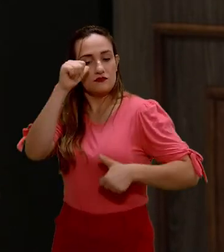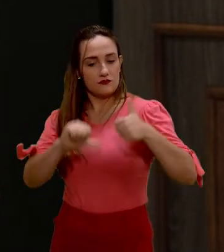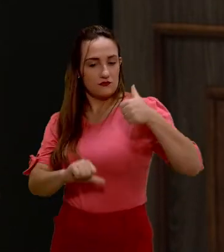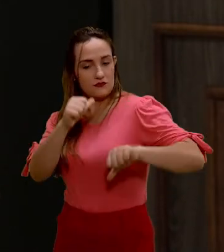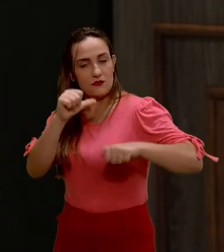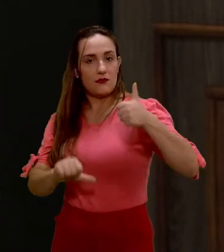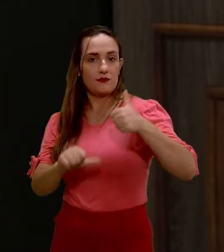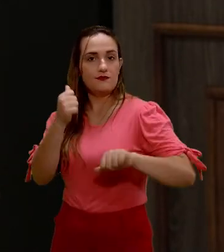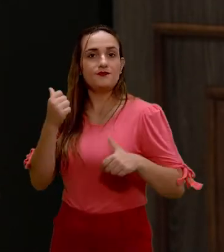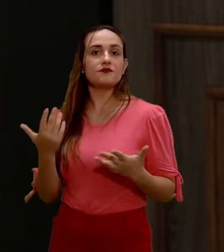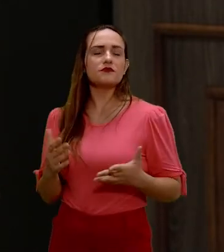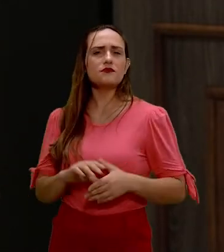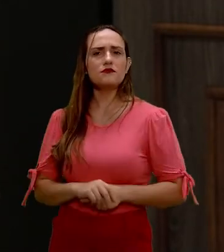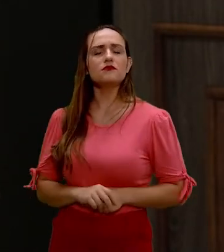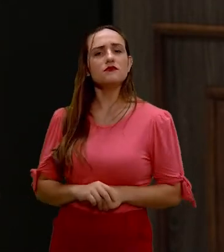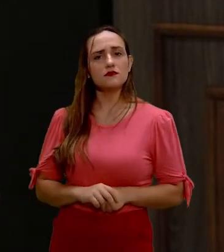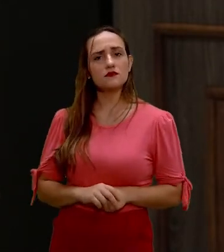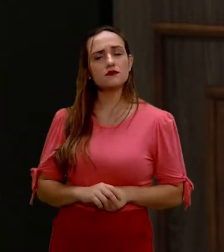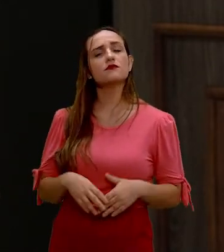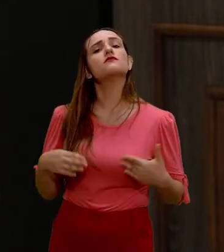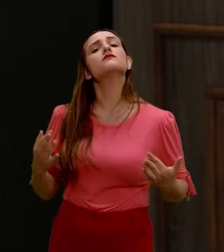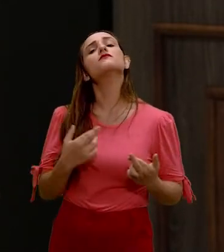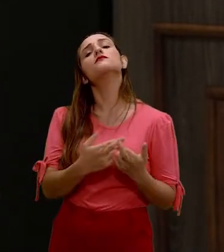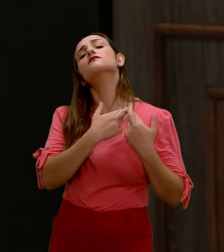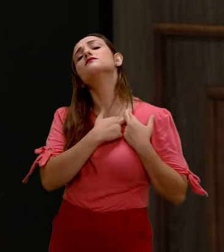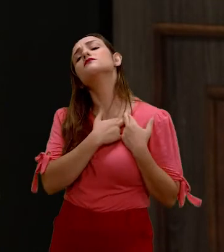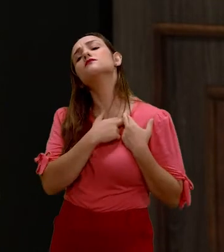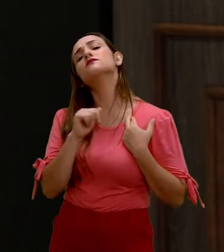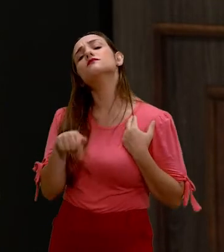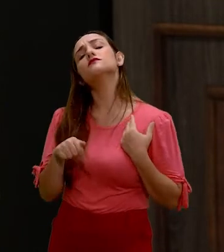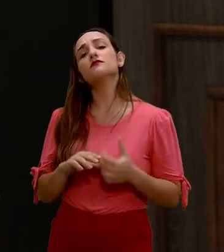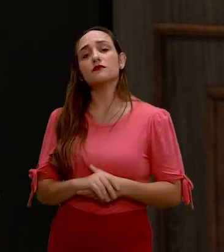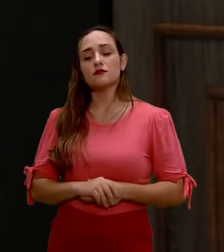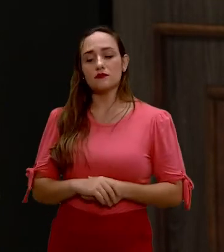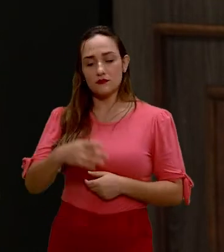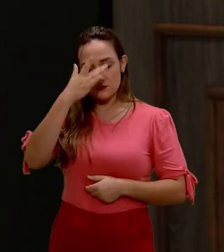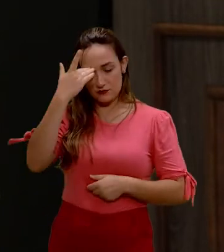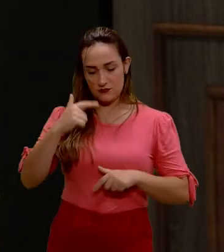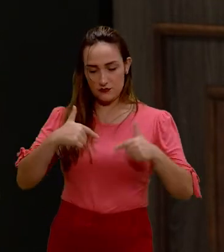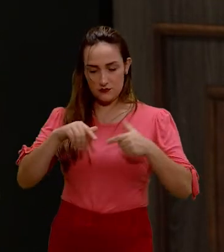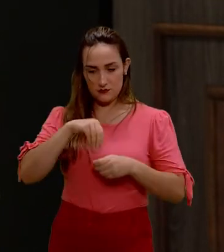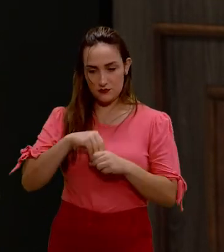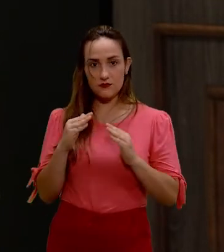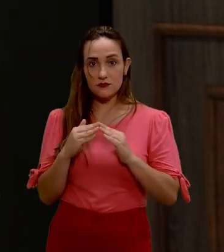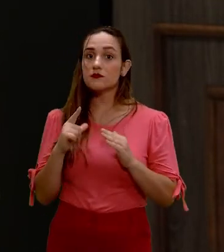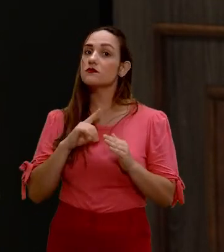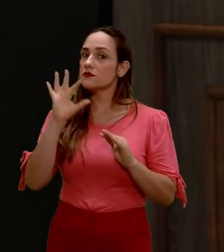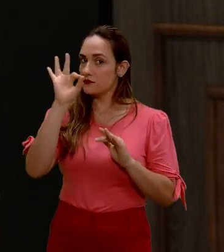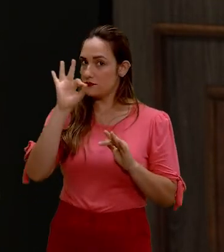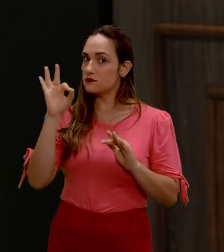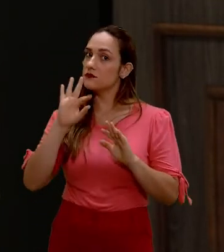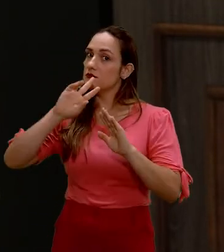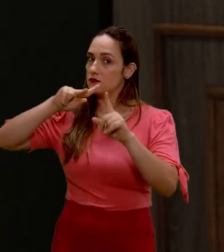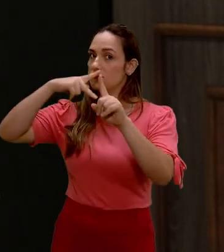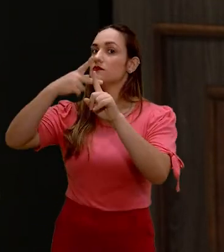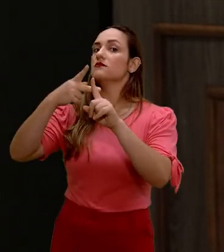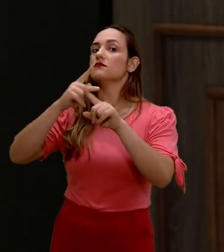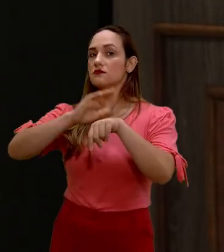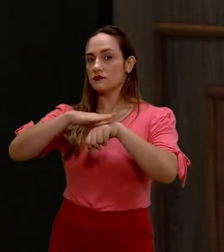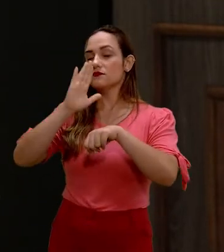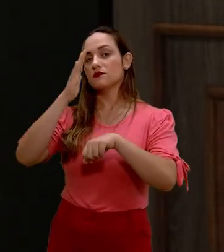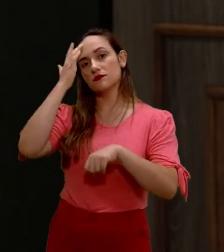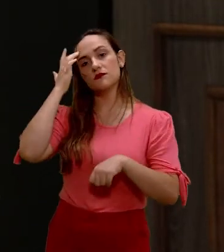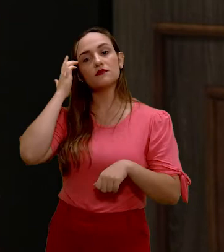fez análise de produtividade, a gente inclusive exige que o servidor que esteja em home office produza um percentual a